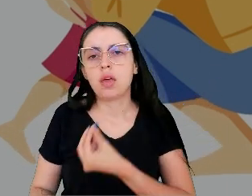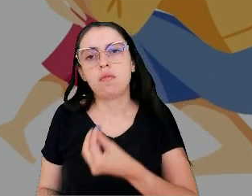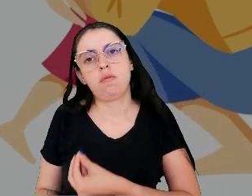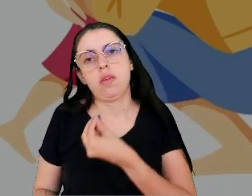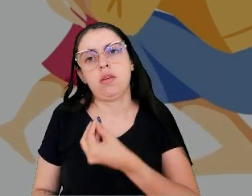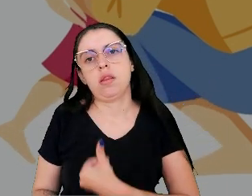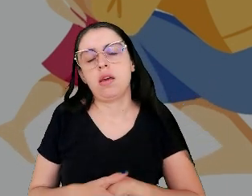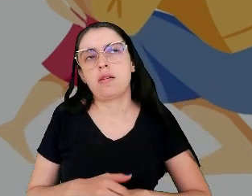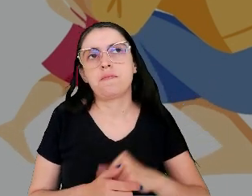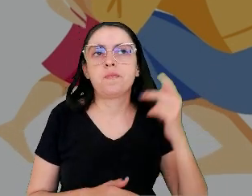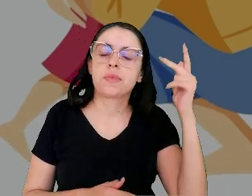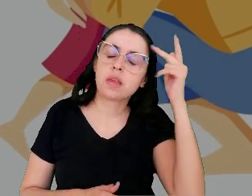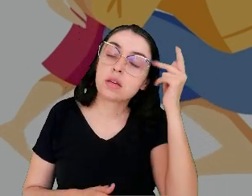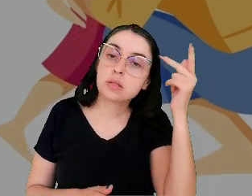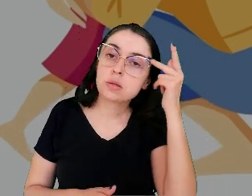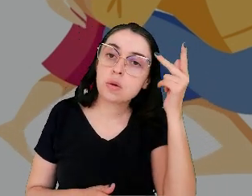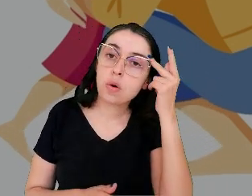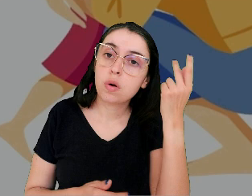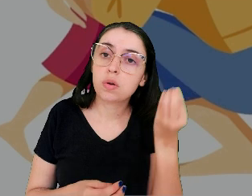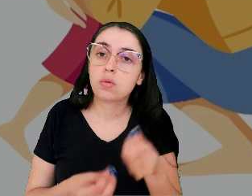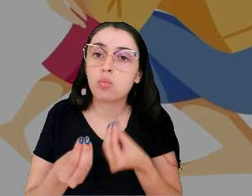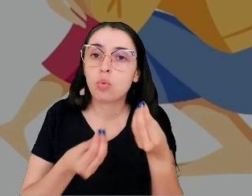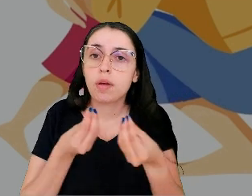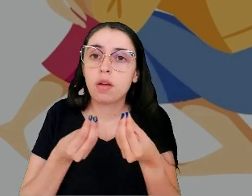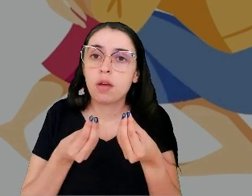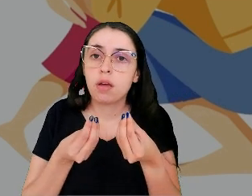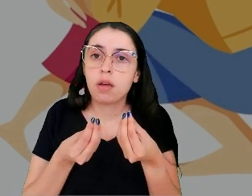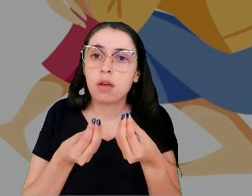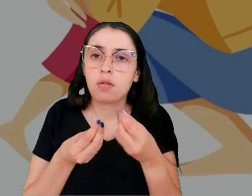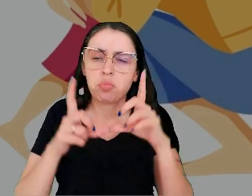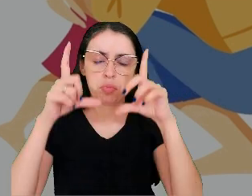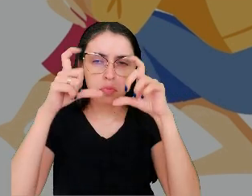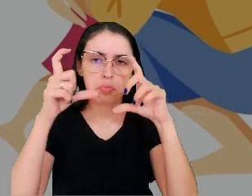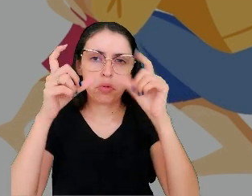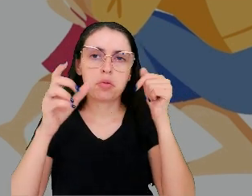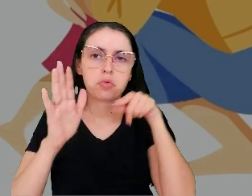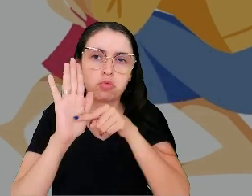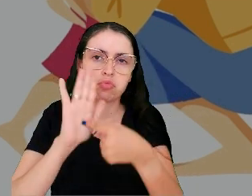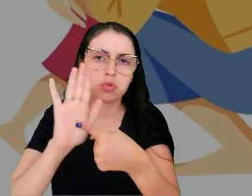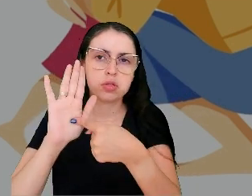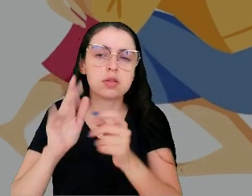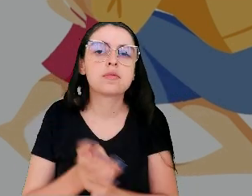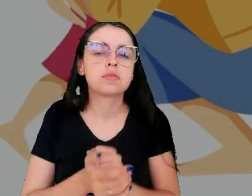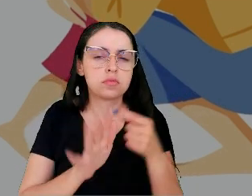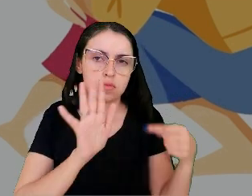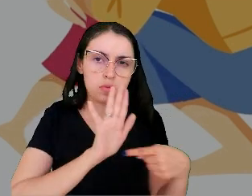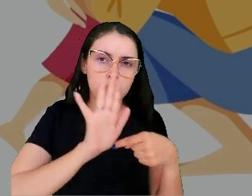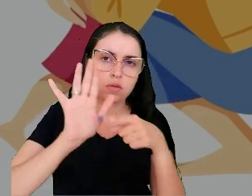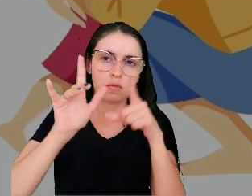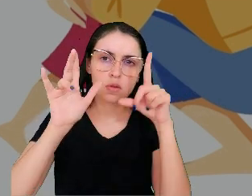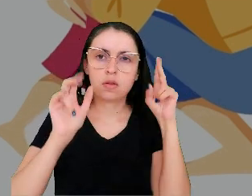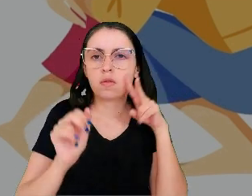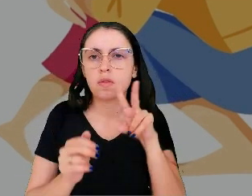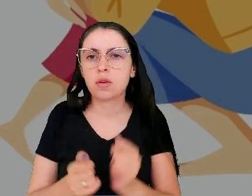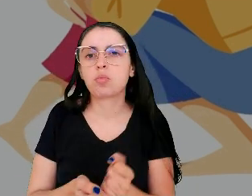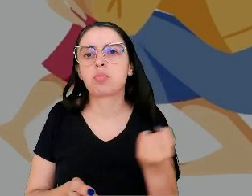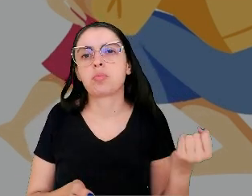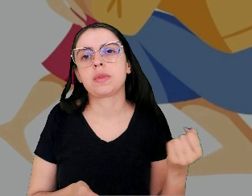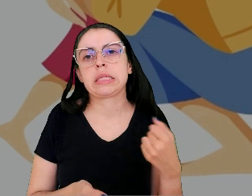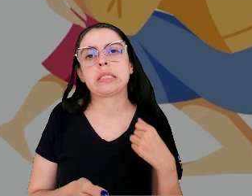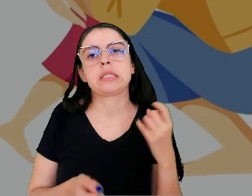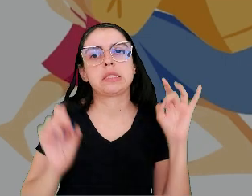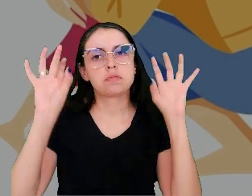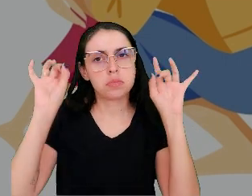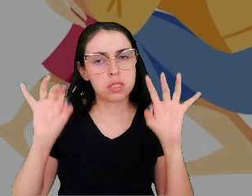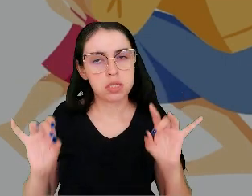acontecimentos e a história do objeto que ela fotografou. Vocês estão vendo aí uma foto muito